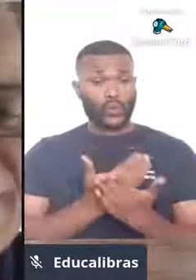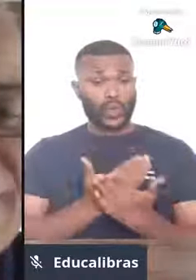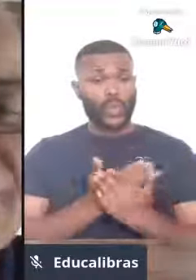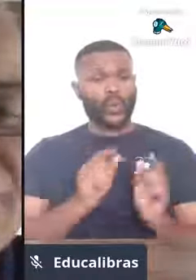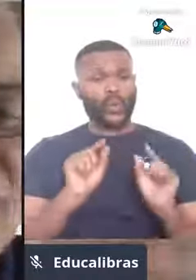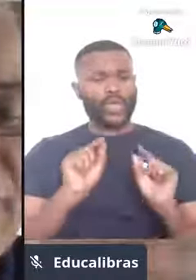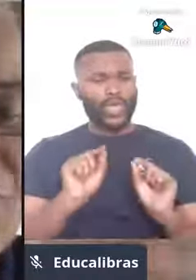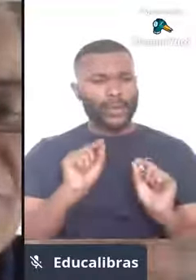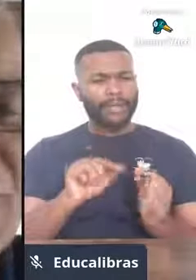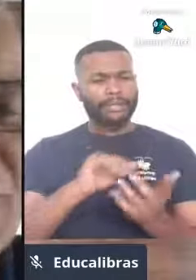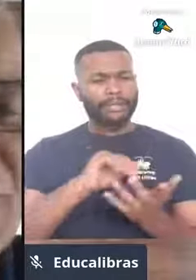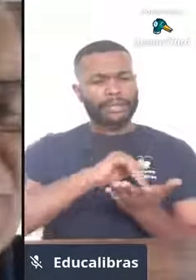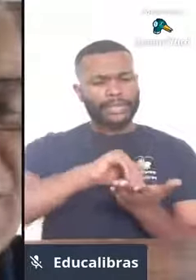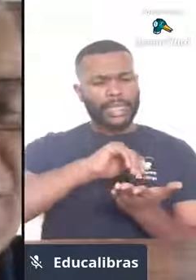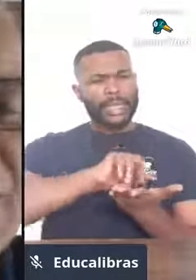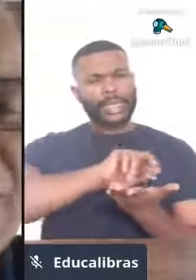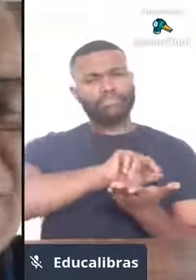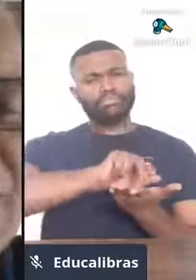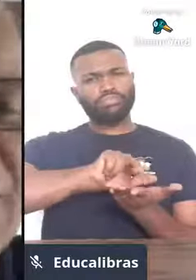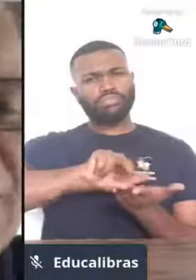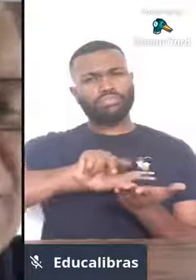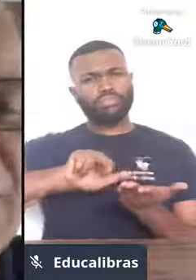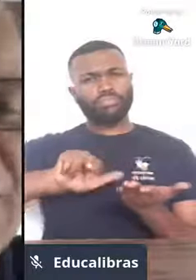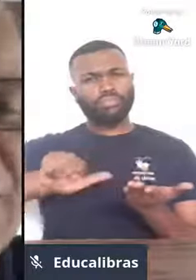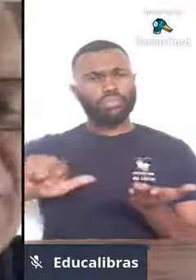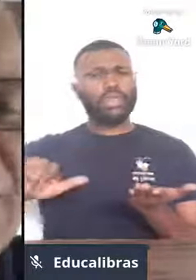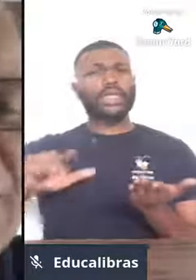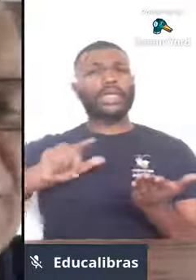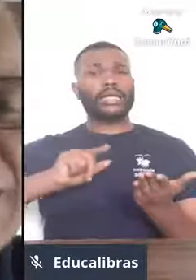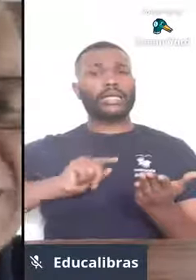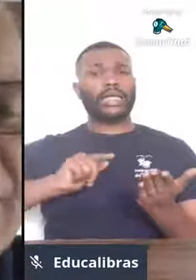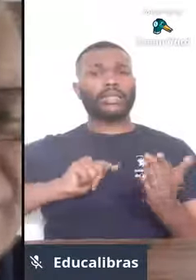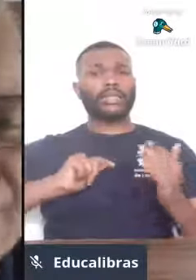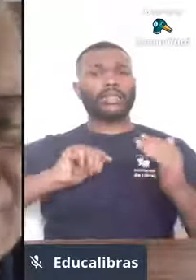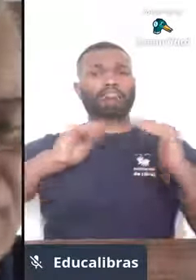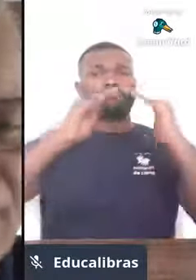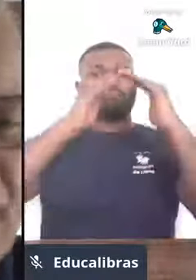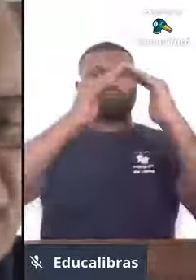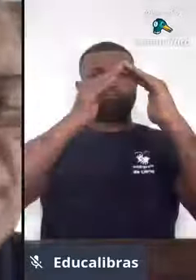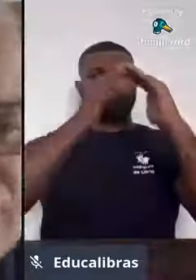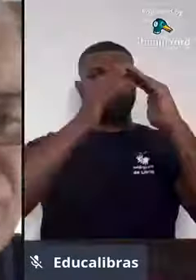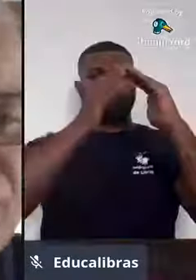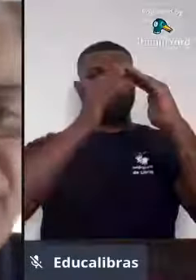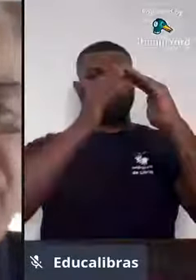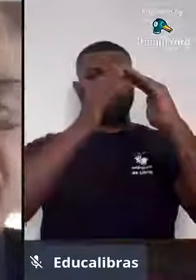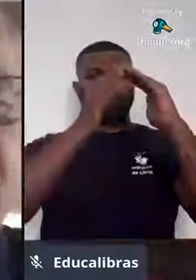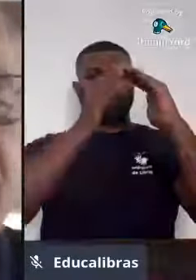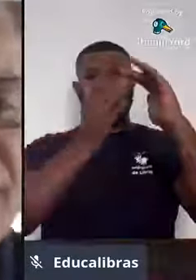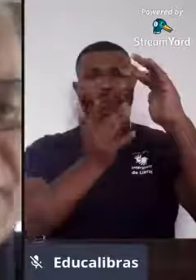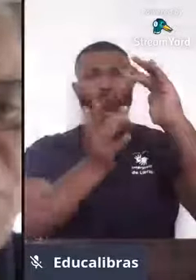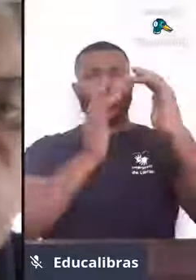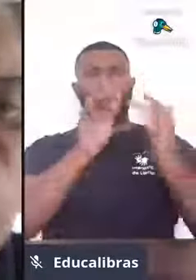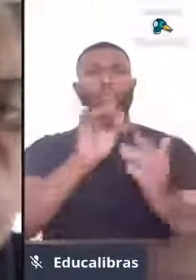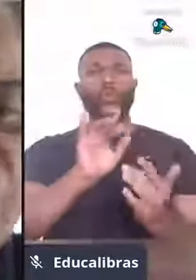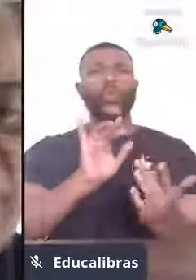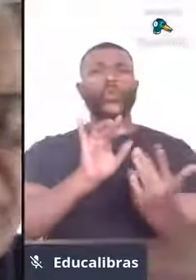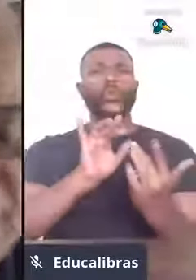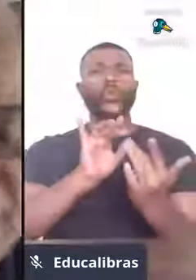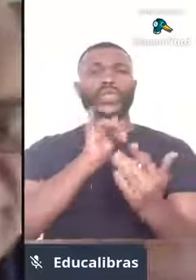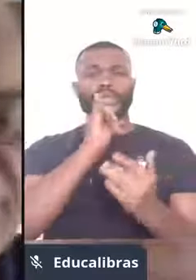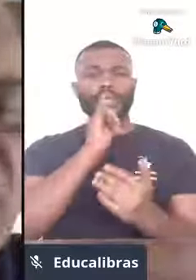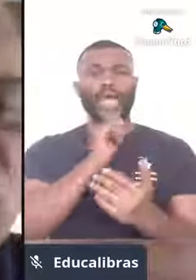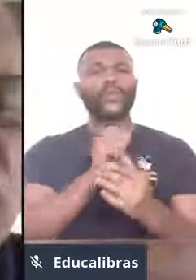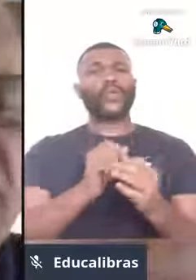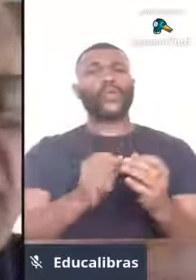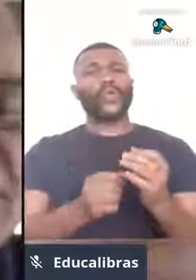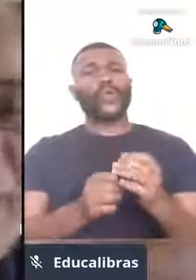verticalizadas. ela entrega hospitais, médicos,